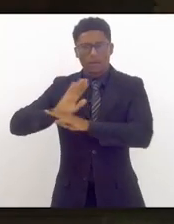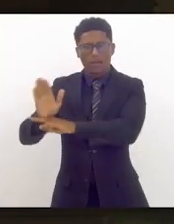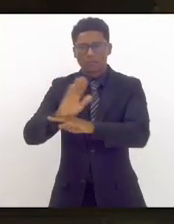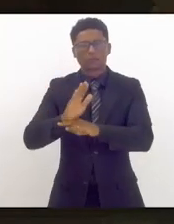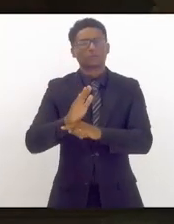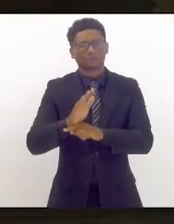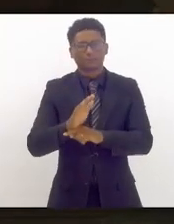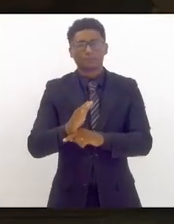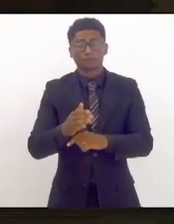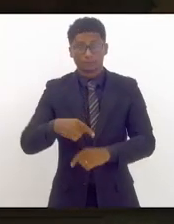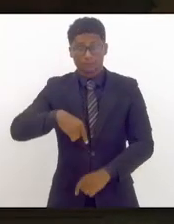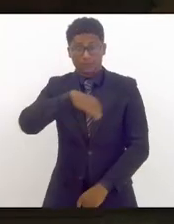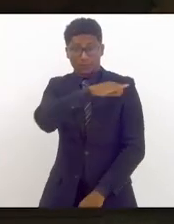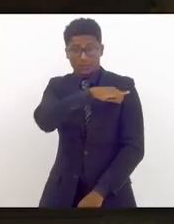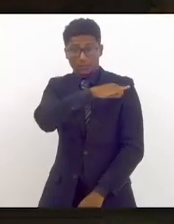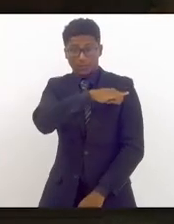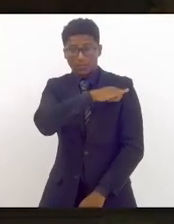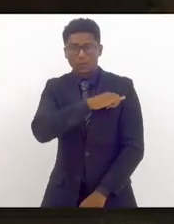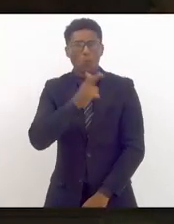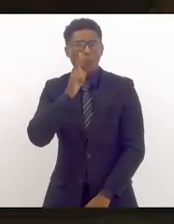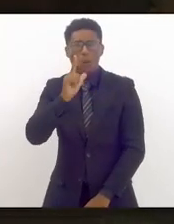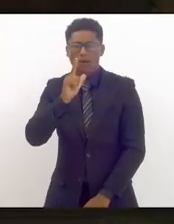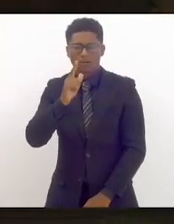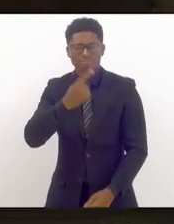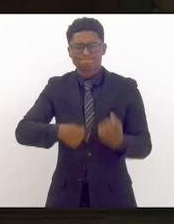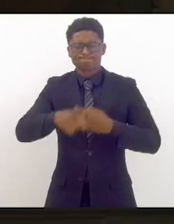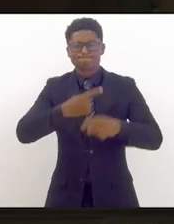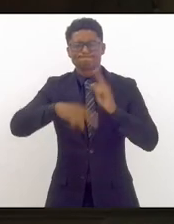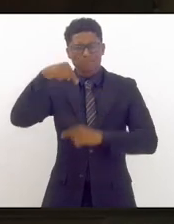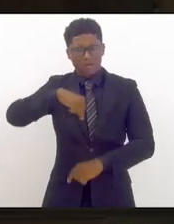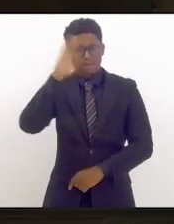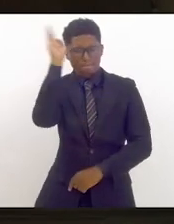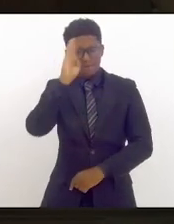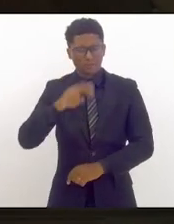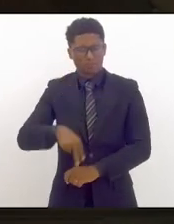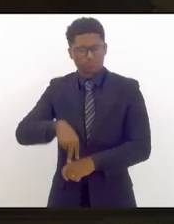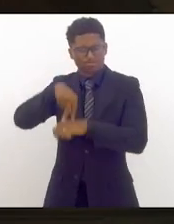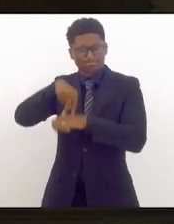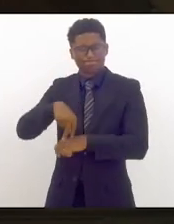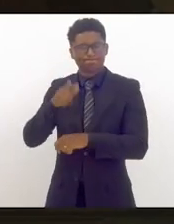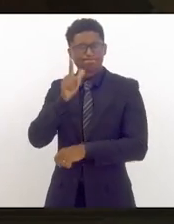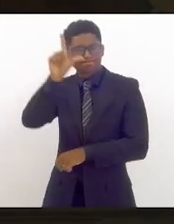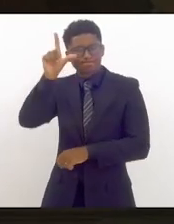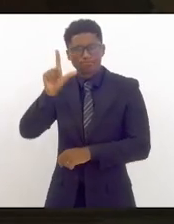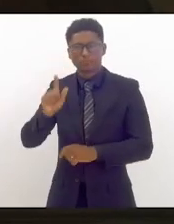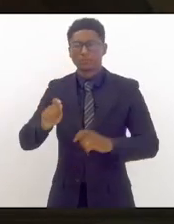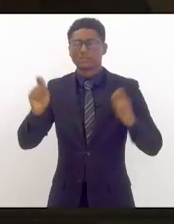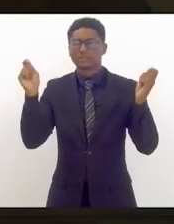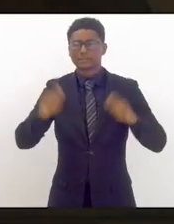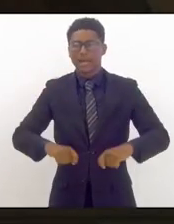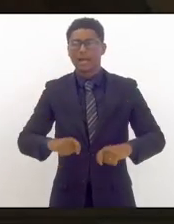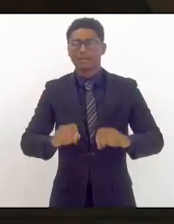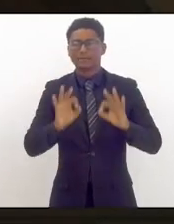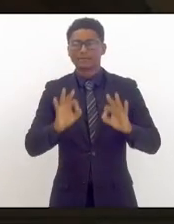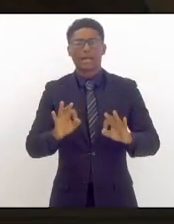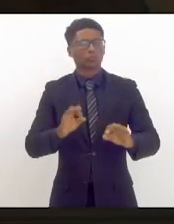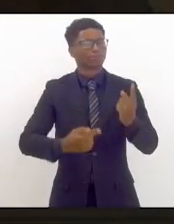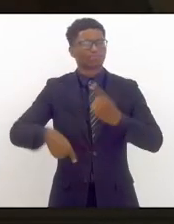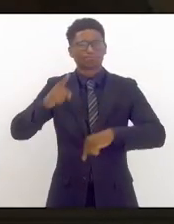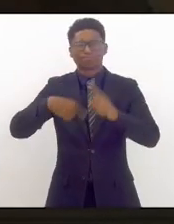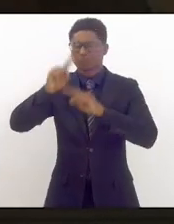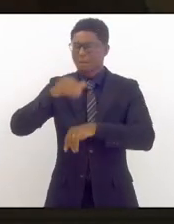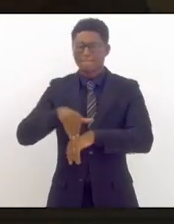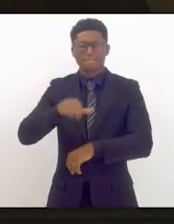Janeiro recuperou seu protagonismo nacional e está pronto para ocupar uma posição de destaque ainda maior no